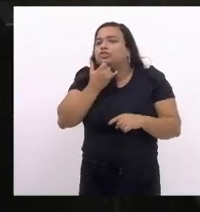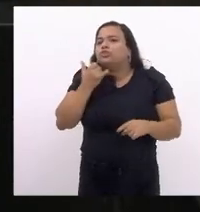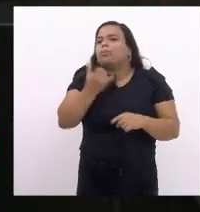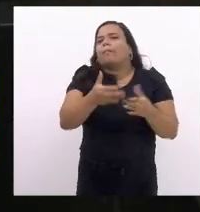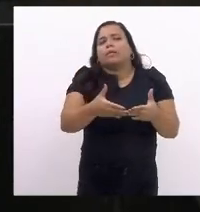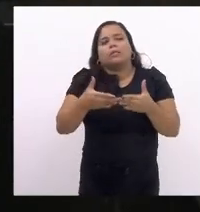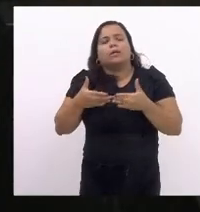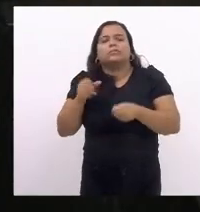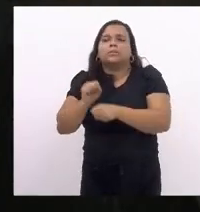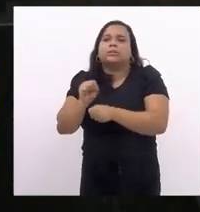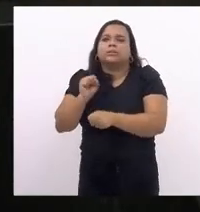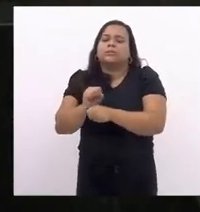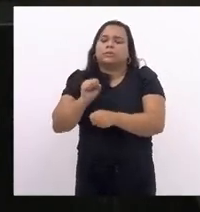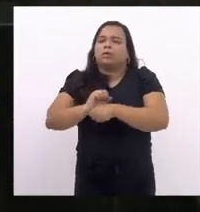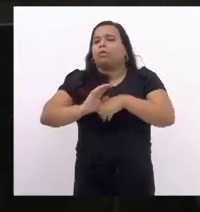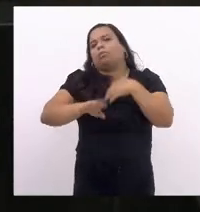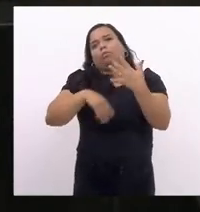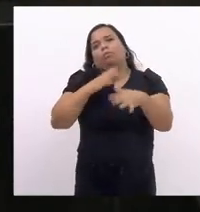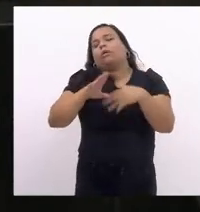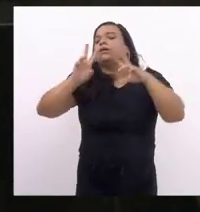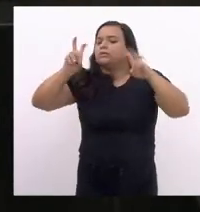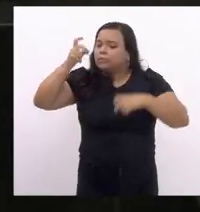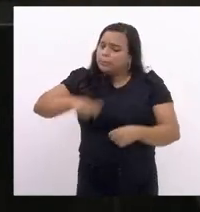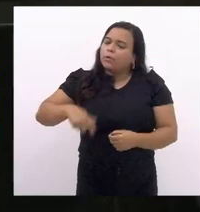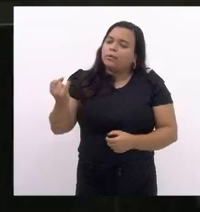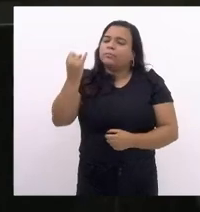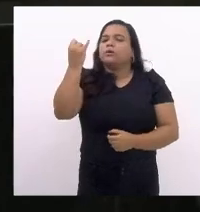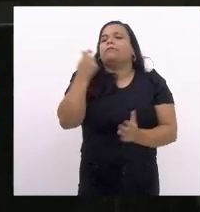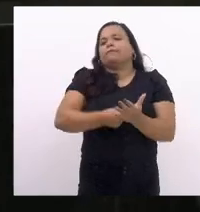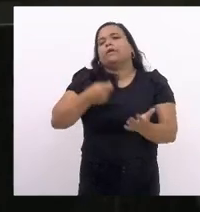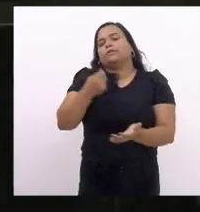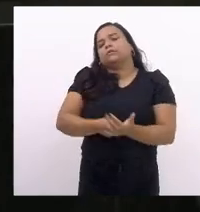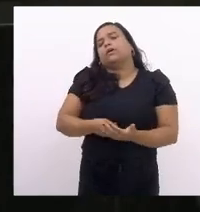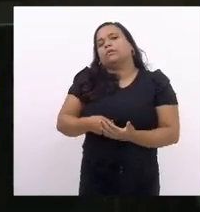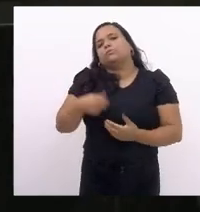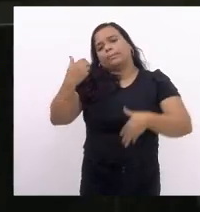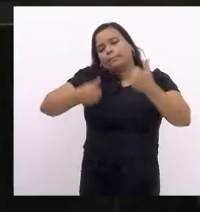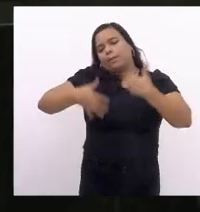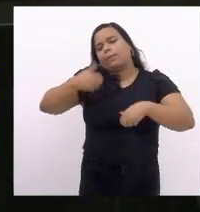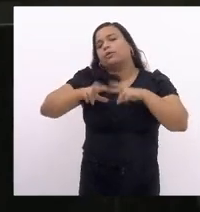coisas não acontecerem. Então, é mais um tema importante para a gente enfrentar